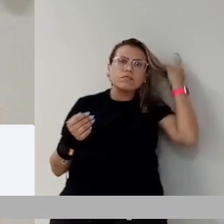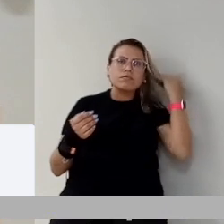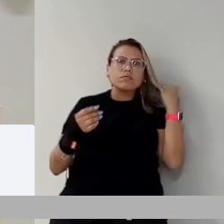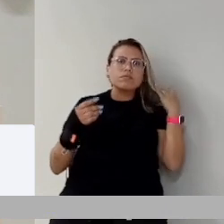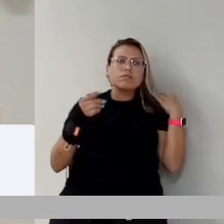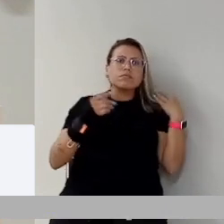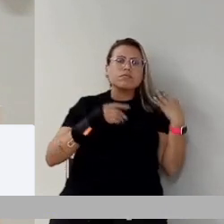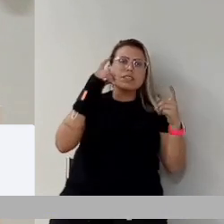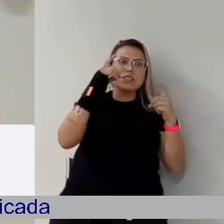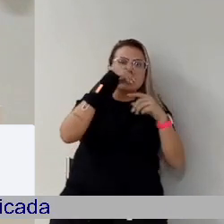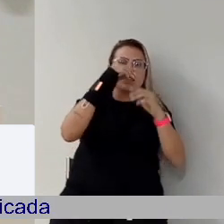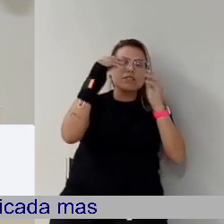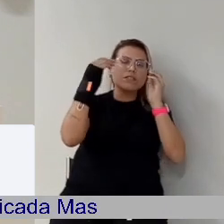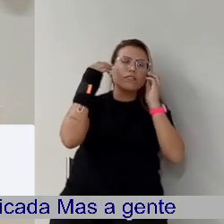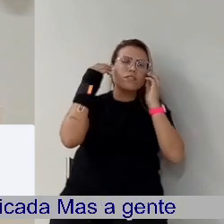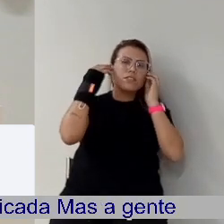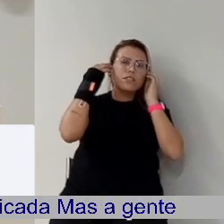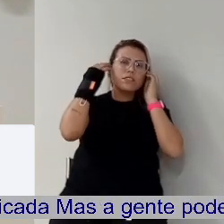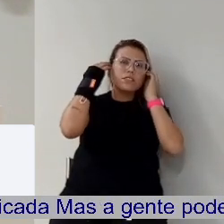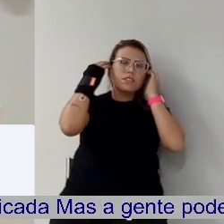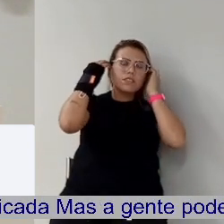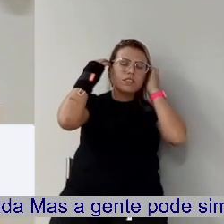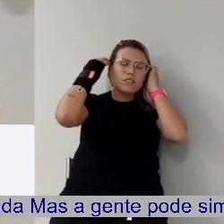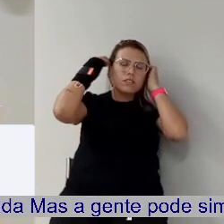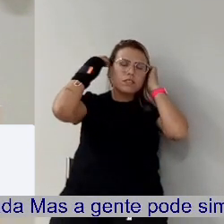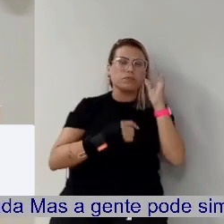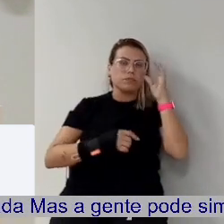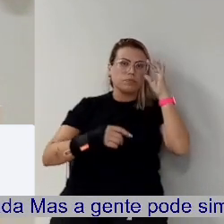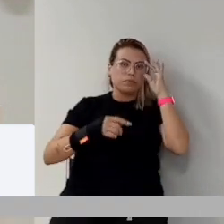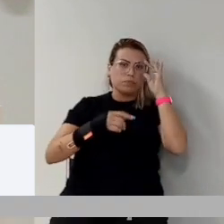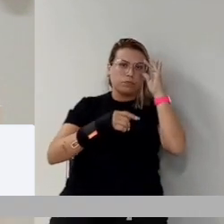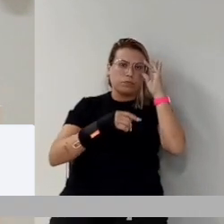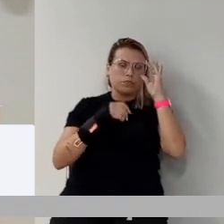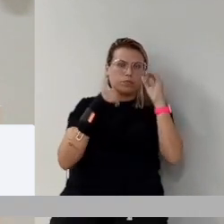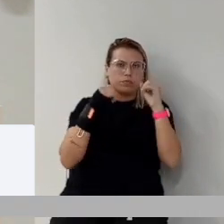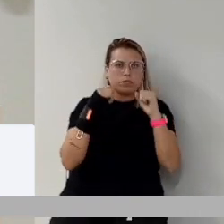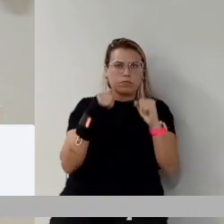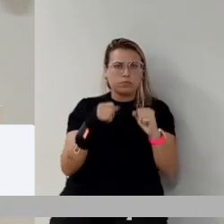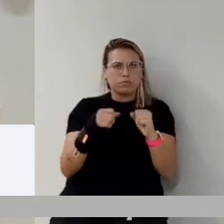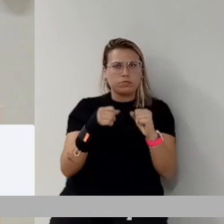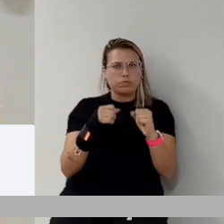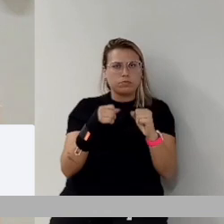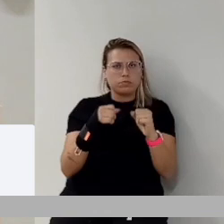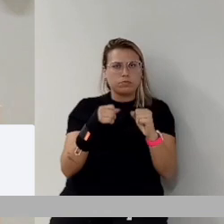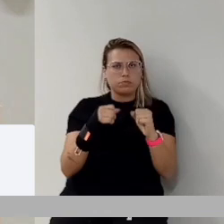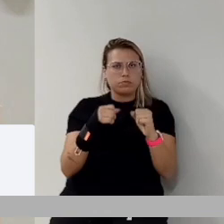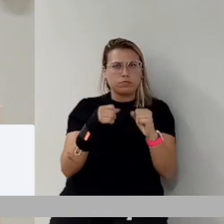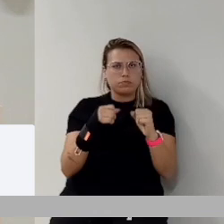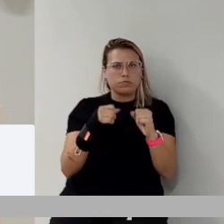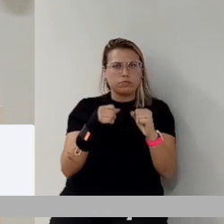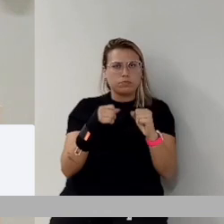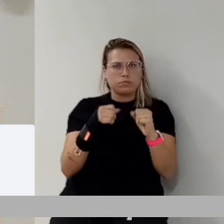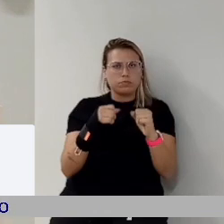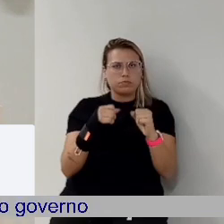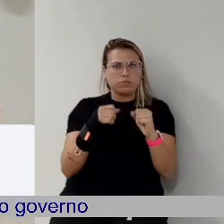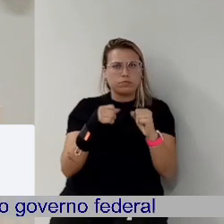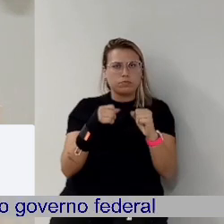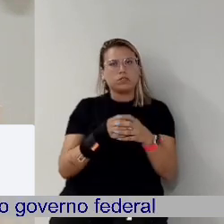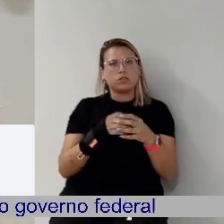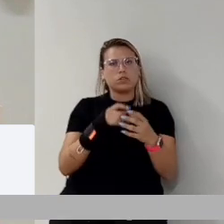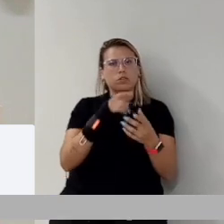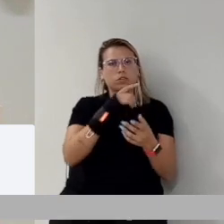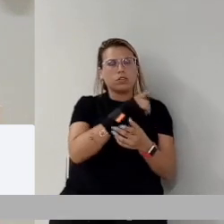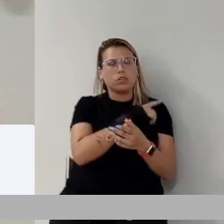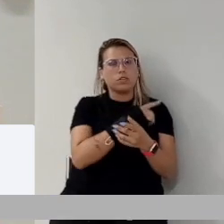mais complicada Mas a gente pode sim se juntar né ter um interesse coletivo e o governo federal tá fazendo